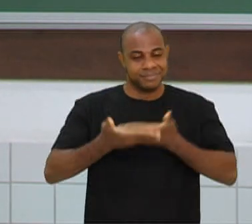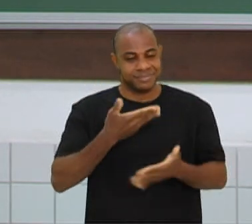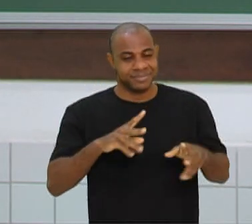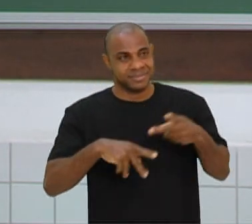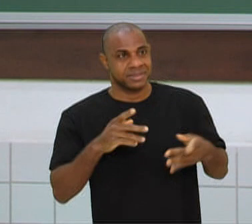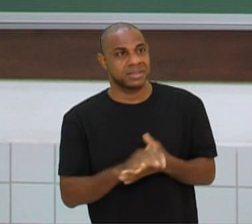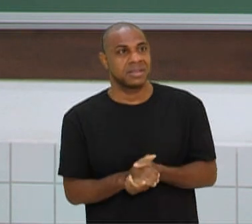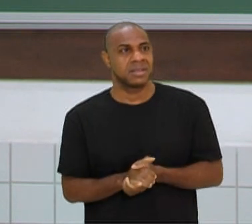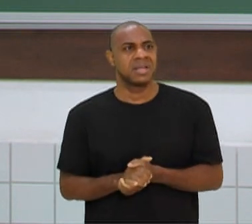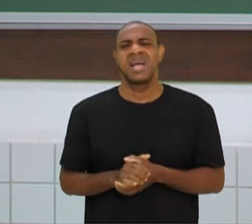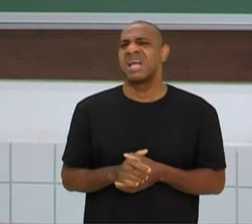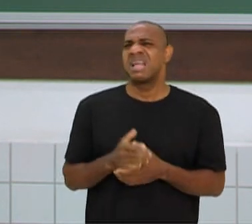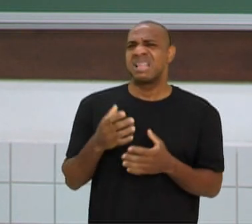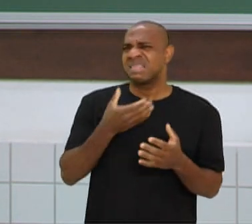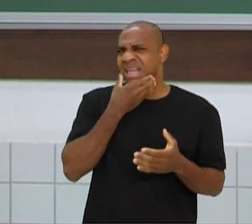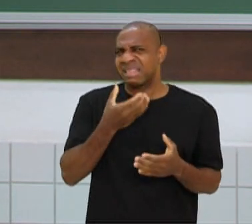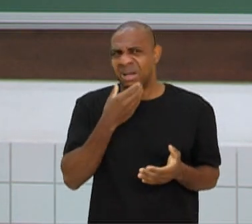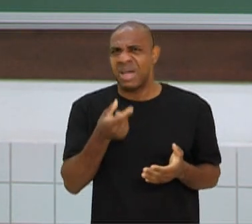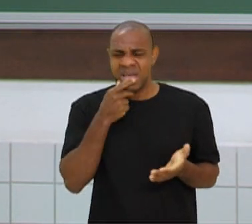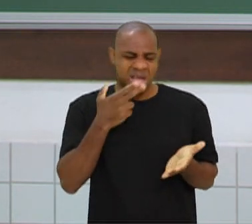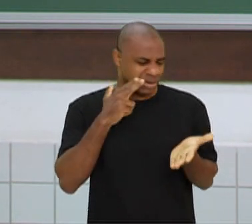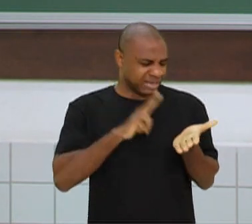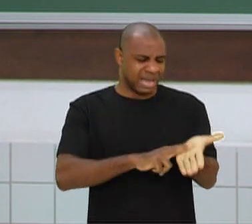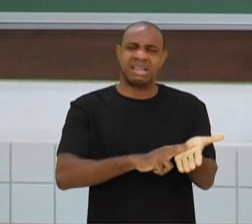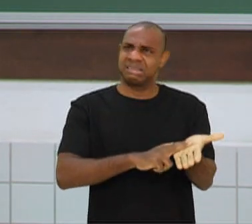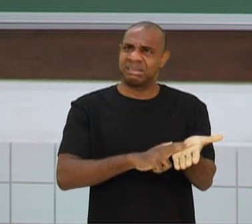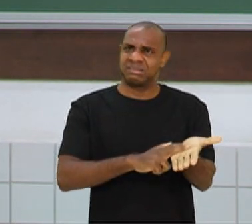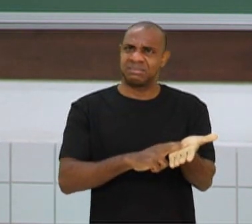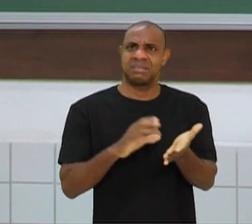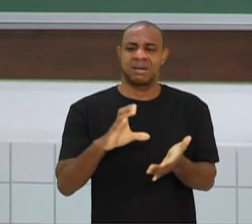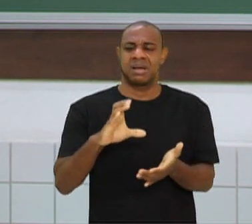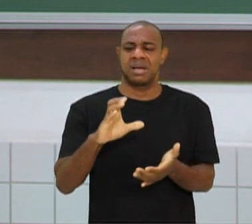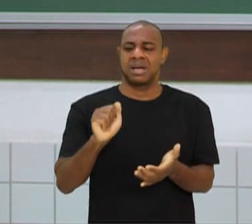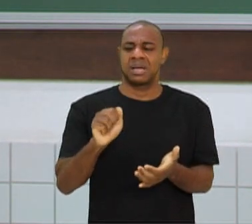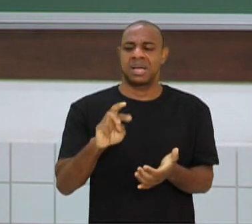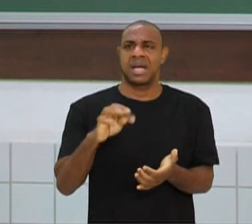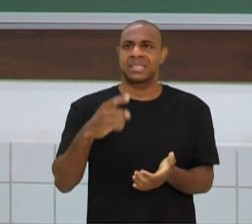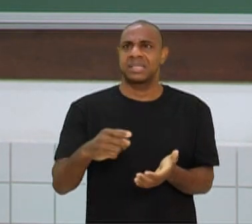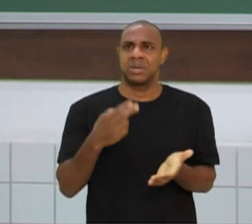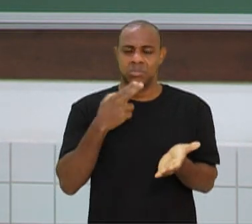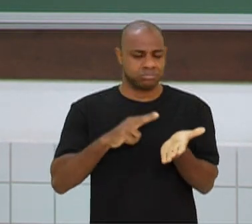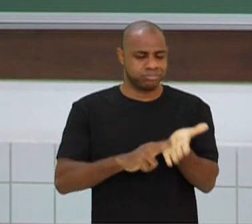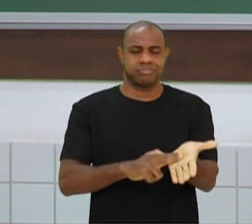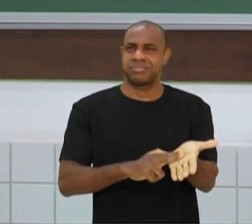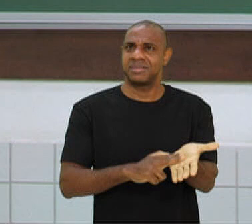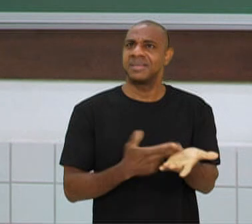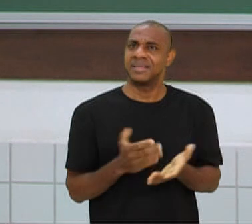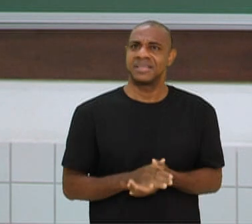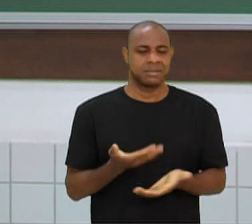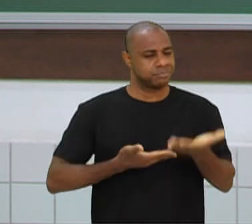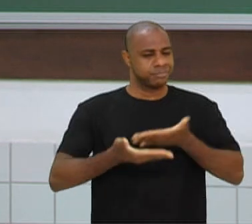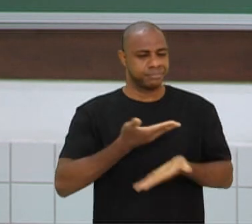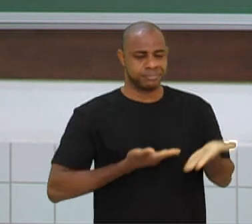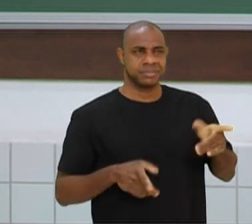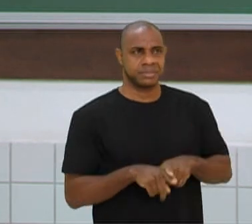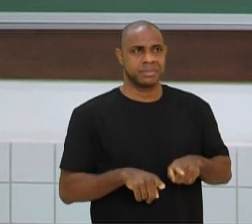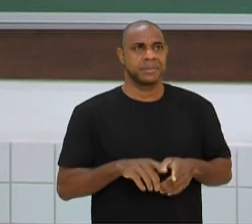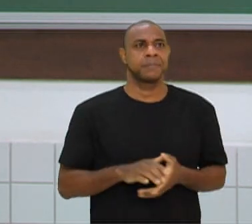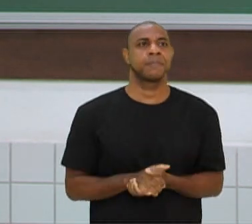vezes, eles mandam um cartão de Natal desejando felicidades, mas no Thanksgiving eles se reúnem realmente com toda a